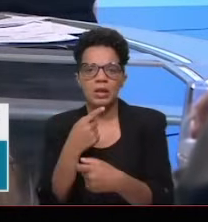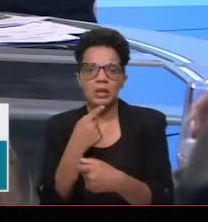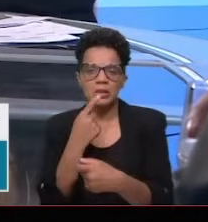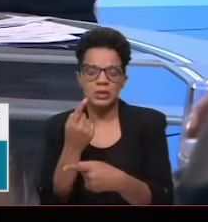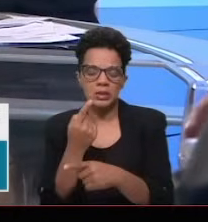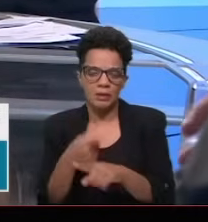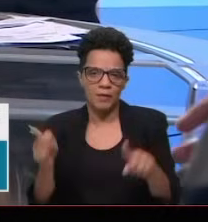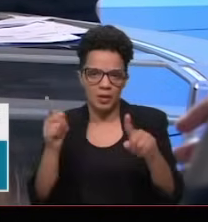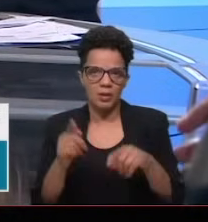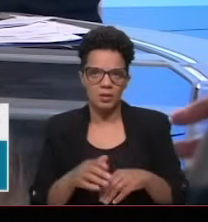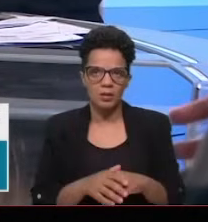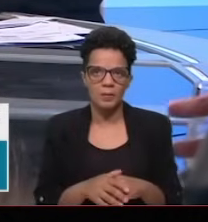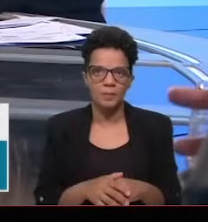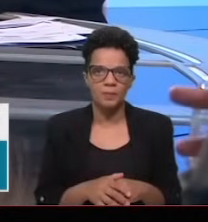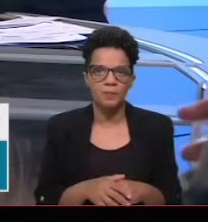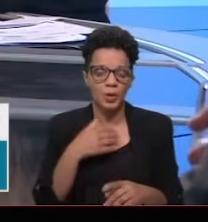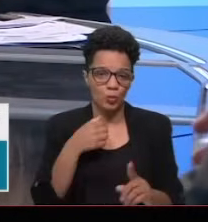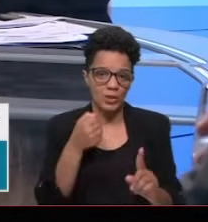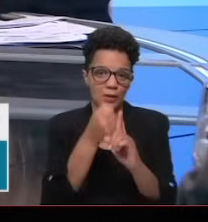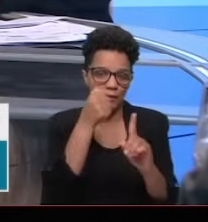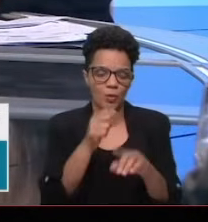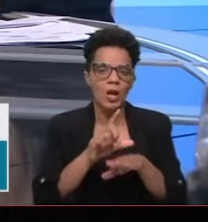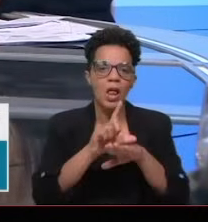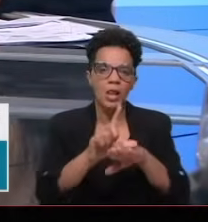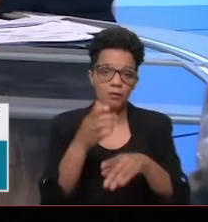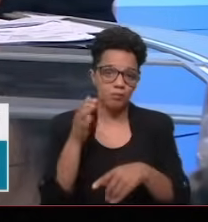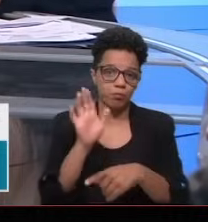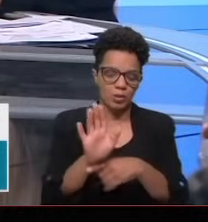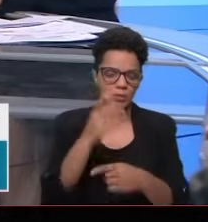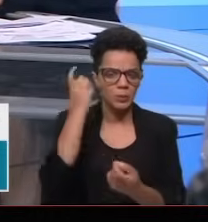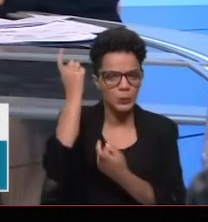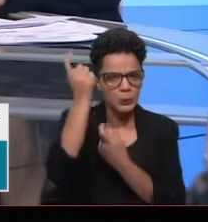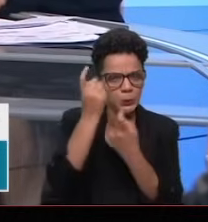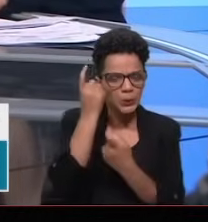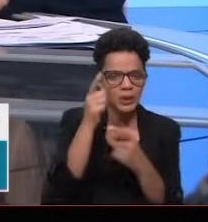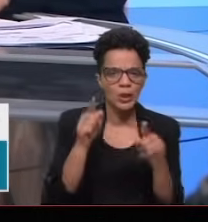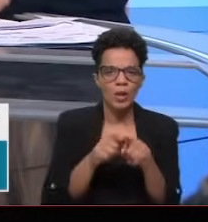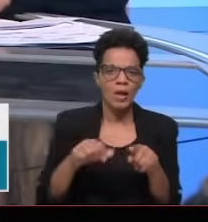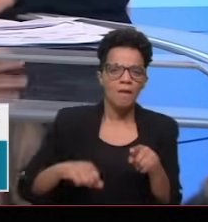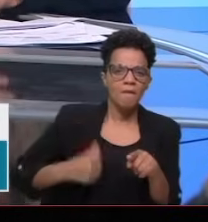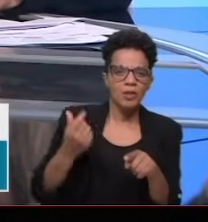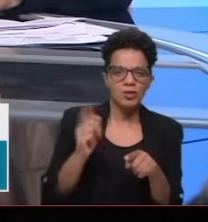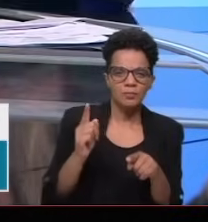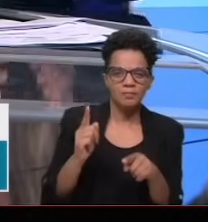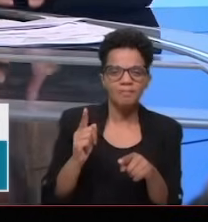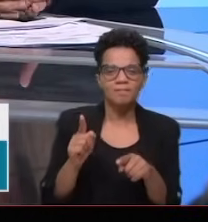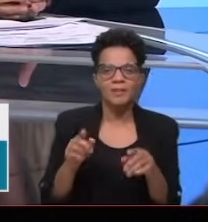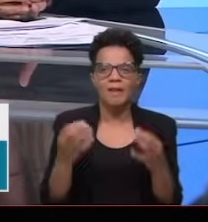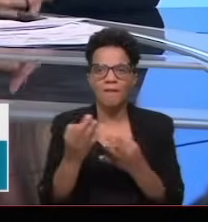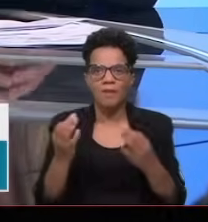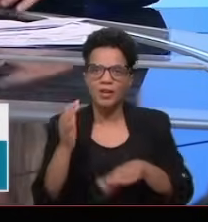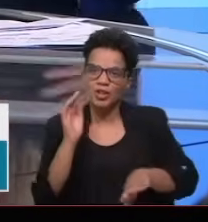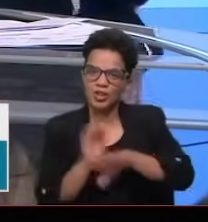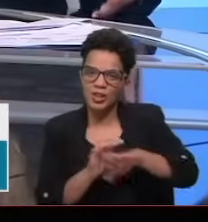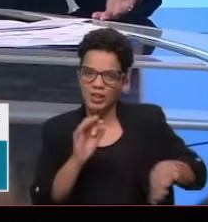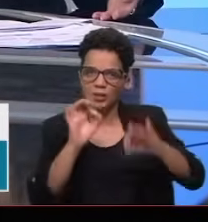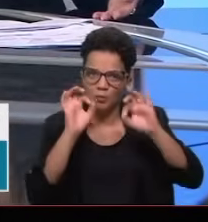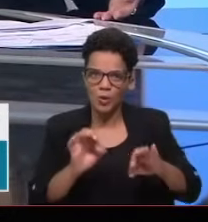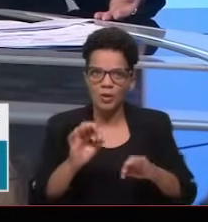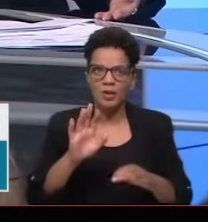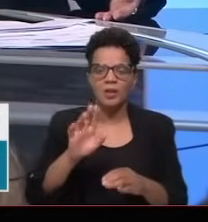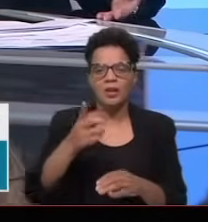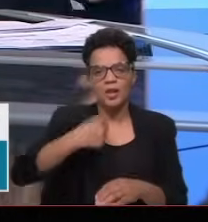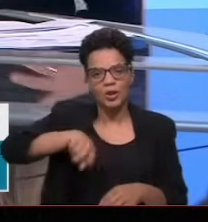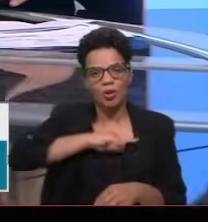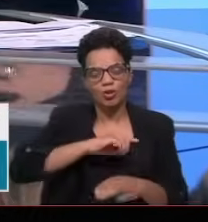diferente eu deixava o desafio do livre por exemplo ponderar em ve estar noos verdes podar estar verdadeiramente na esquerda e podermos fazer